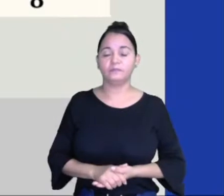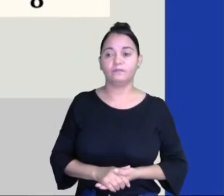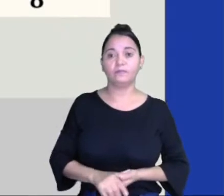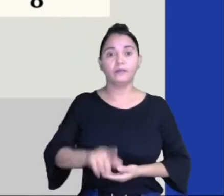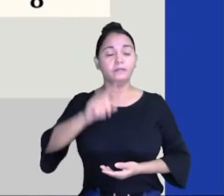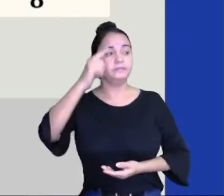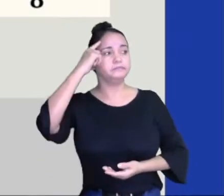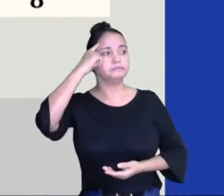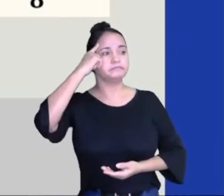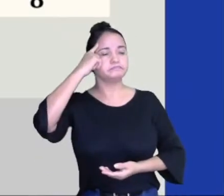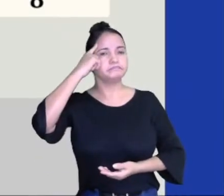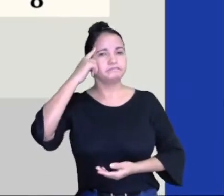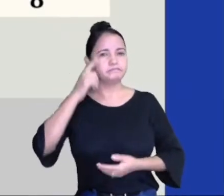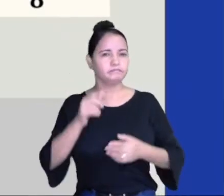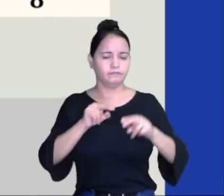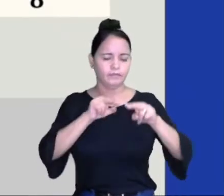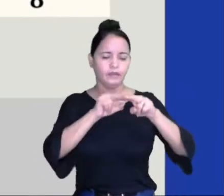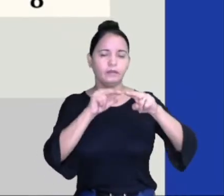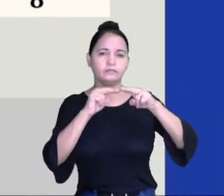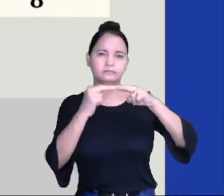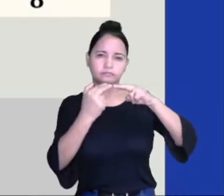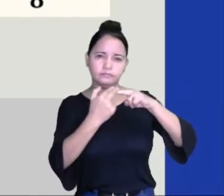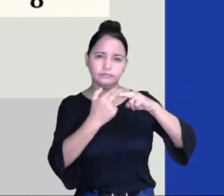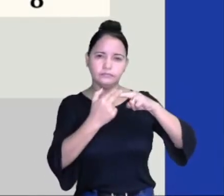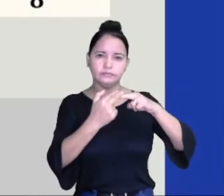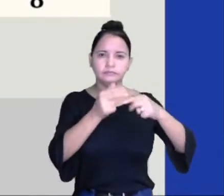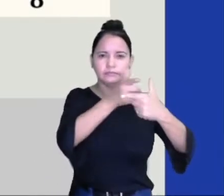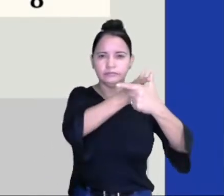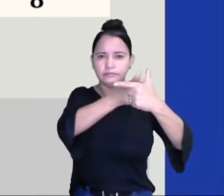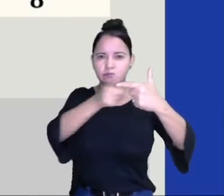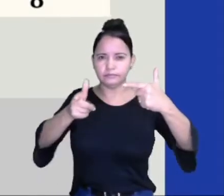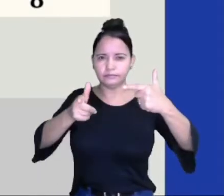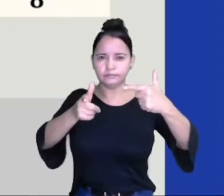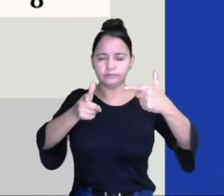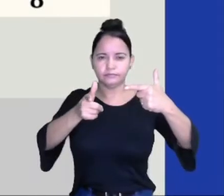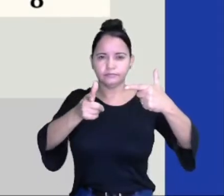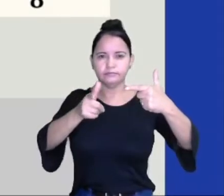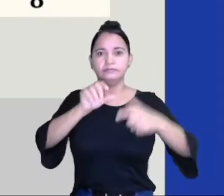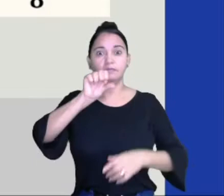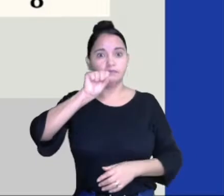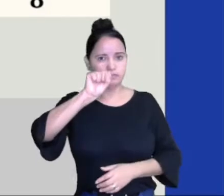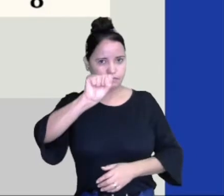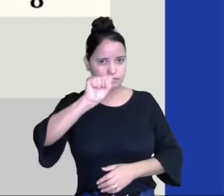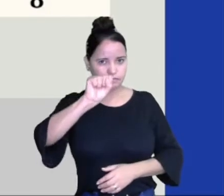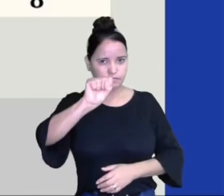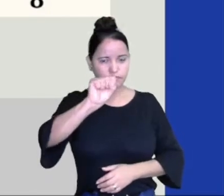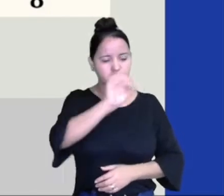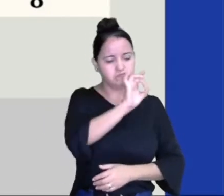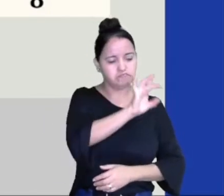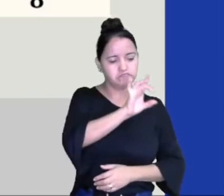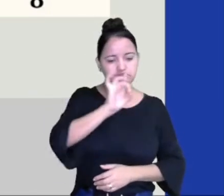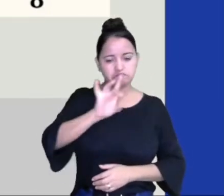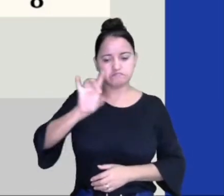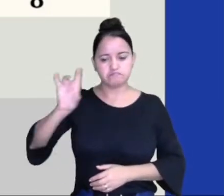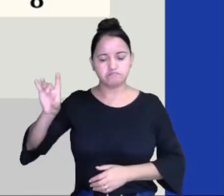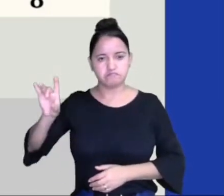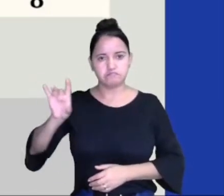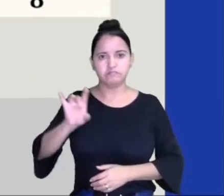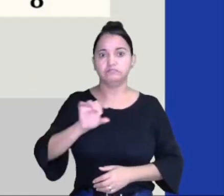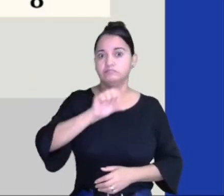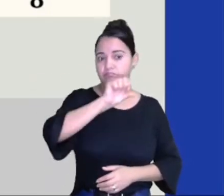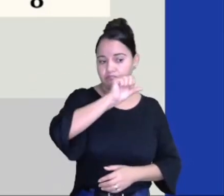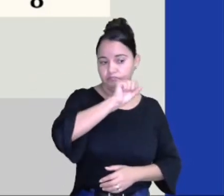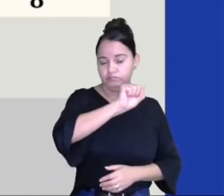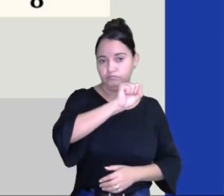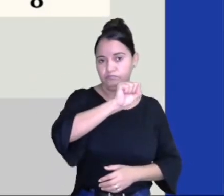Vamos pensar numa pizza dividida em 8 partes iguais, sendo que cada fatia corresponde a 1/8 de seu